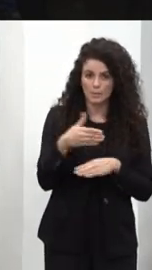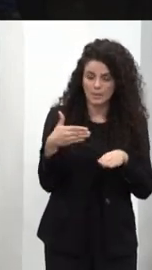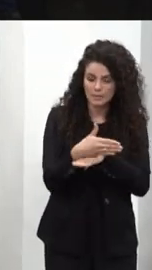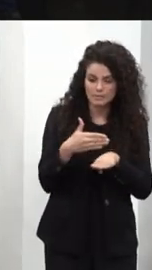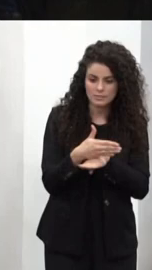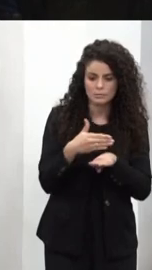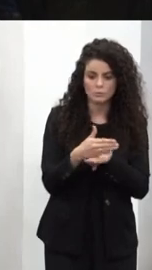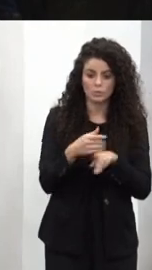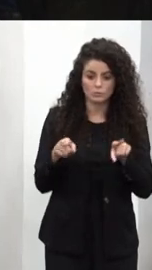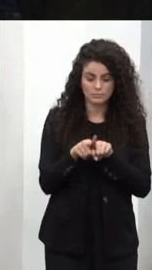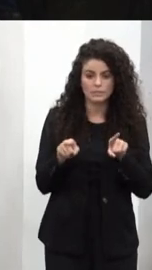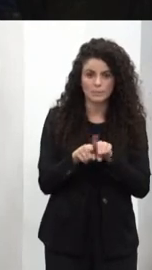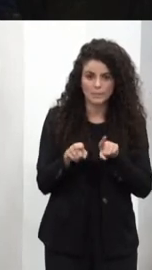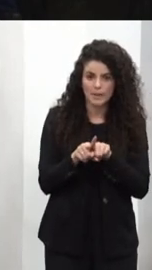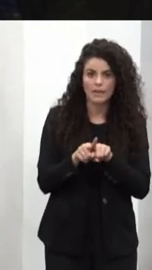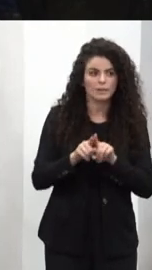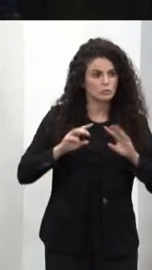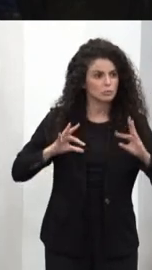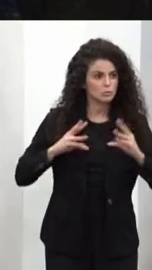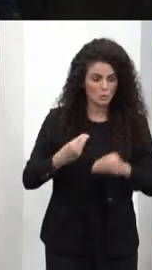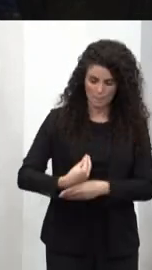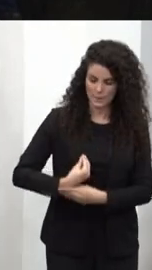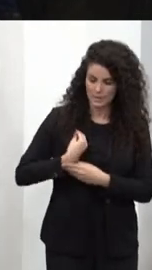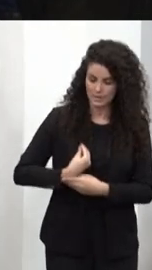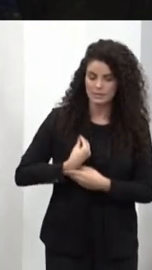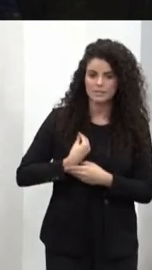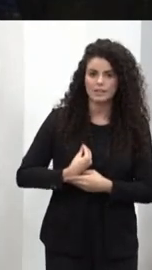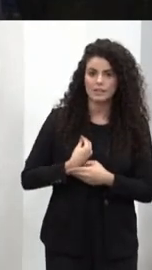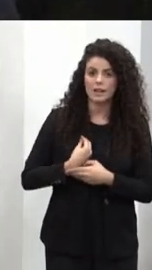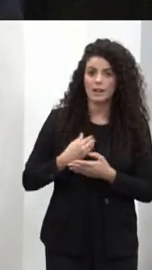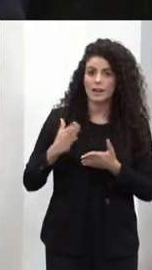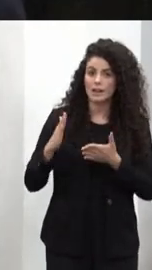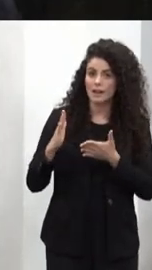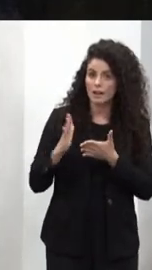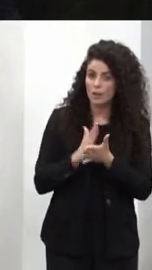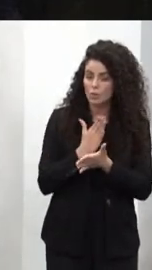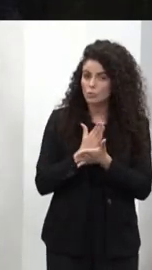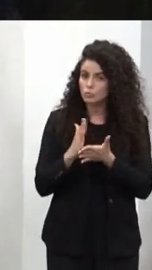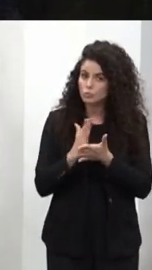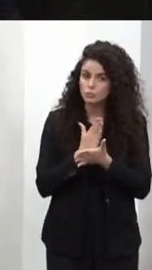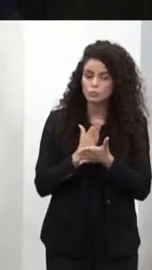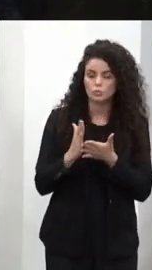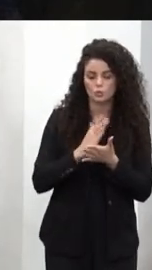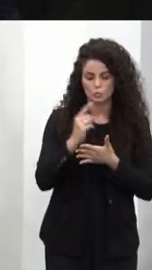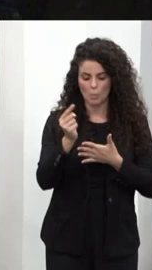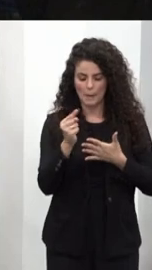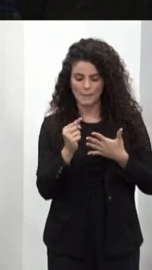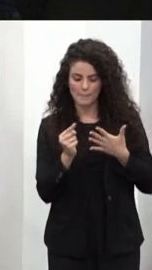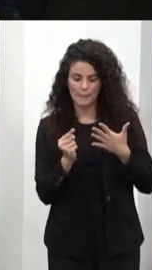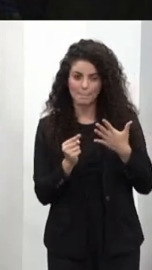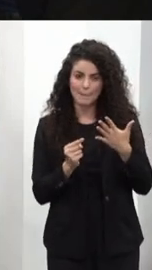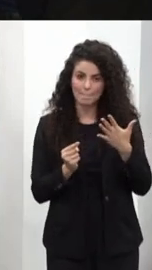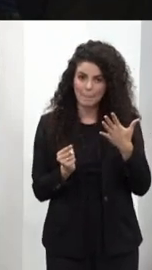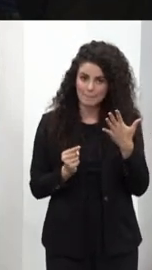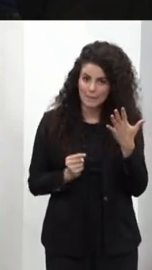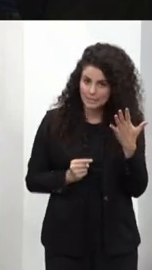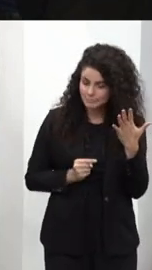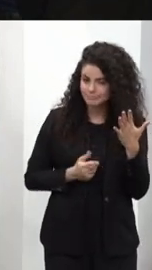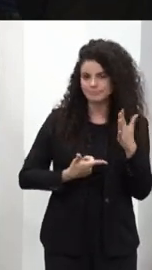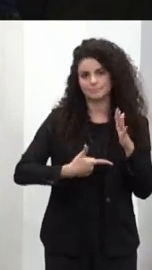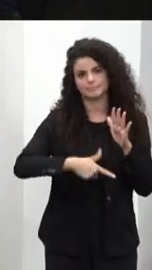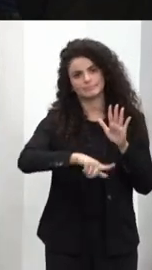servidoras aqui presentes da criação do texto da Lei alguns pontos da lei né eles foram